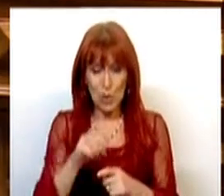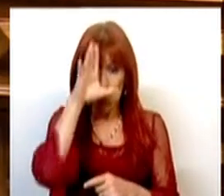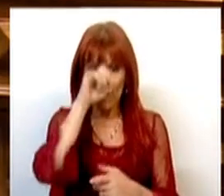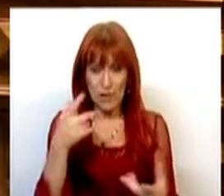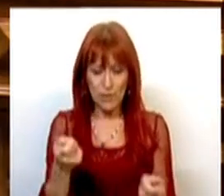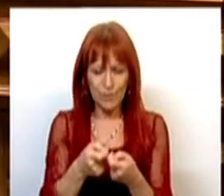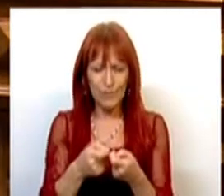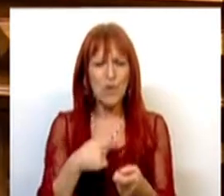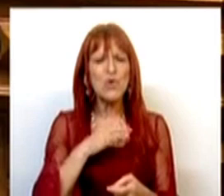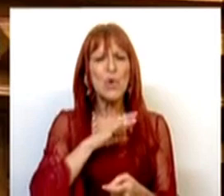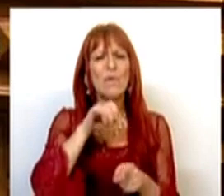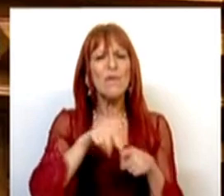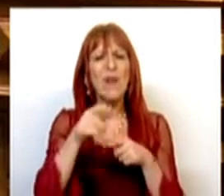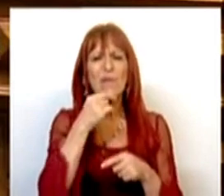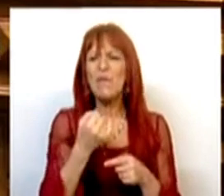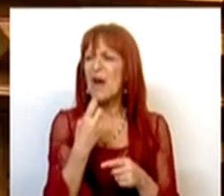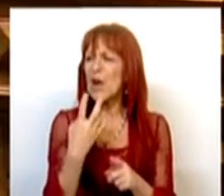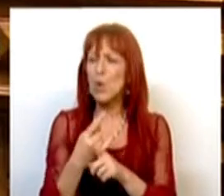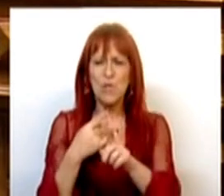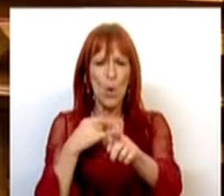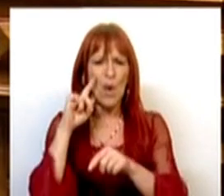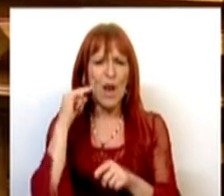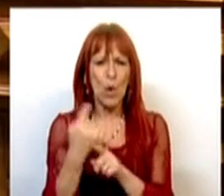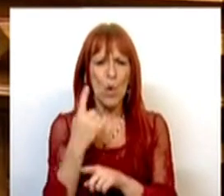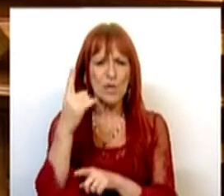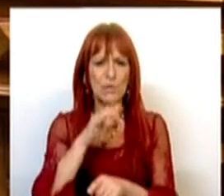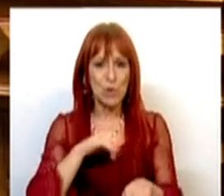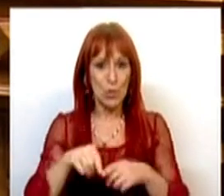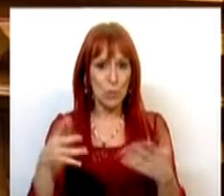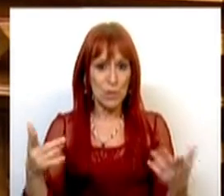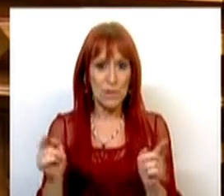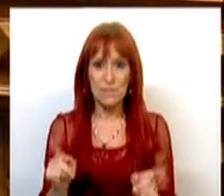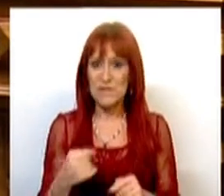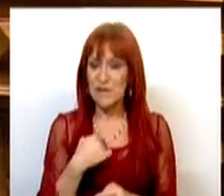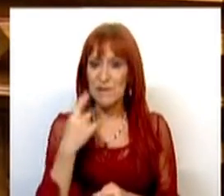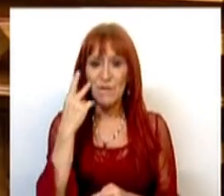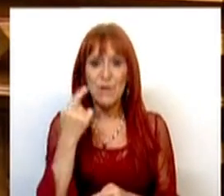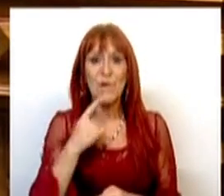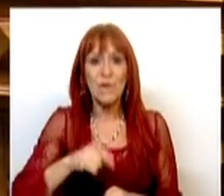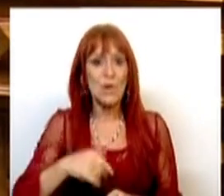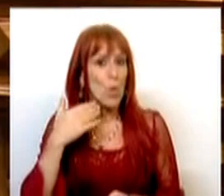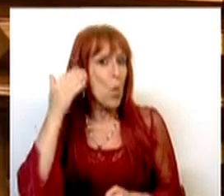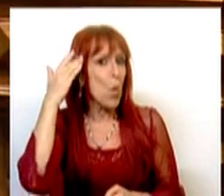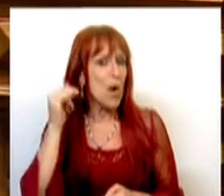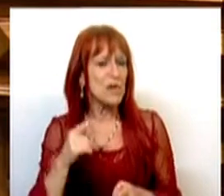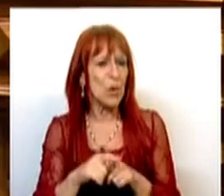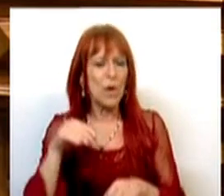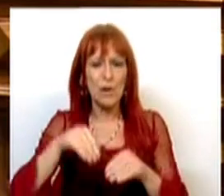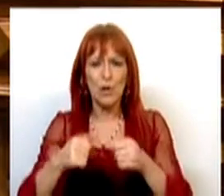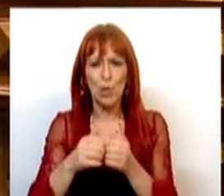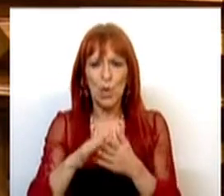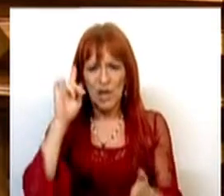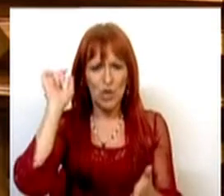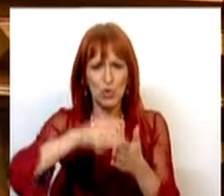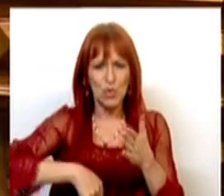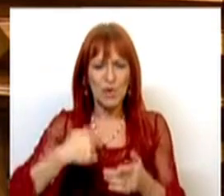Governo. O Sr. Deputado quis falar aqui de um conjunto de coisas. Olhe, há uma coisa que o Sr. Deputado terá que revisitar. Ou acha que o eleitorado é todo estúpido,